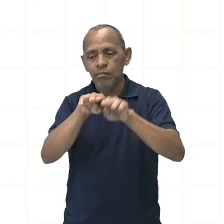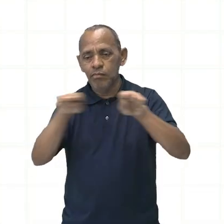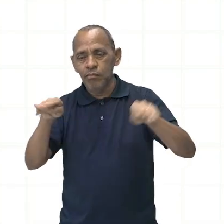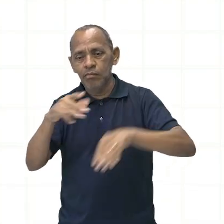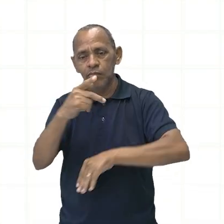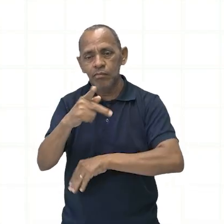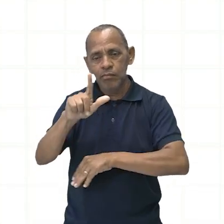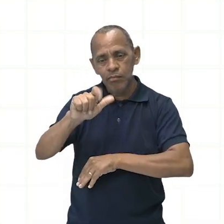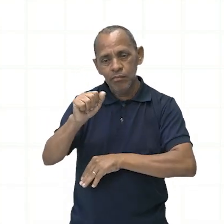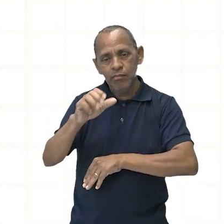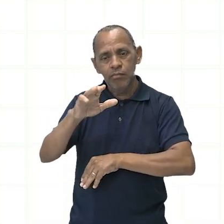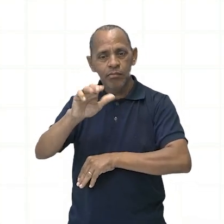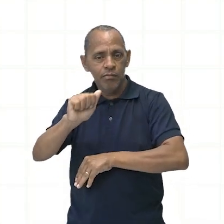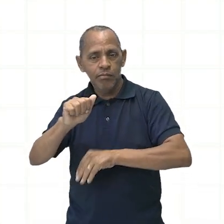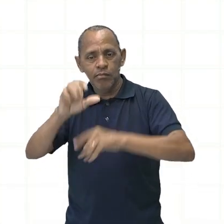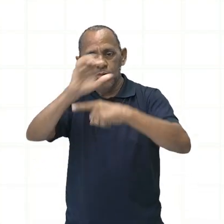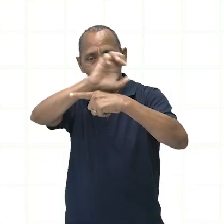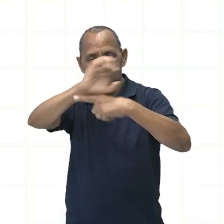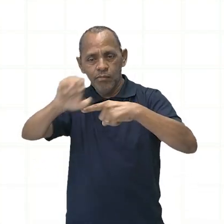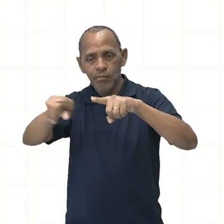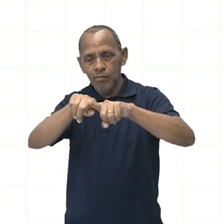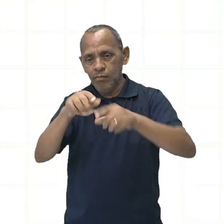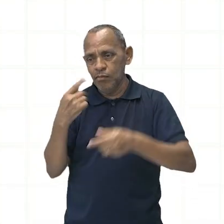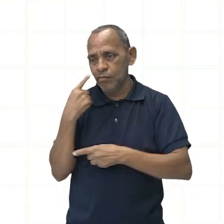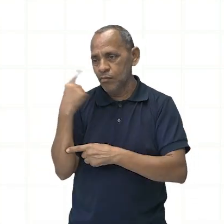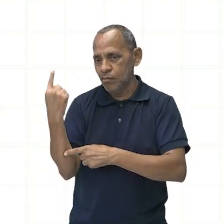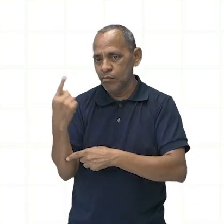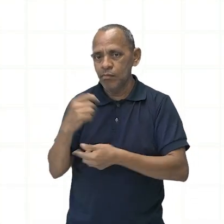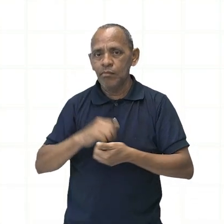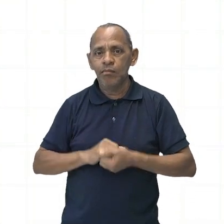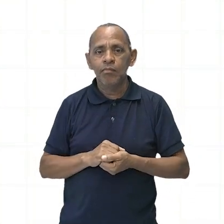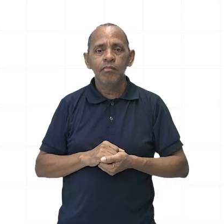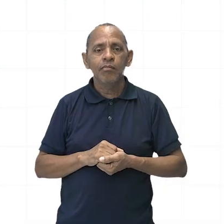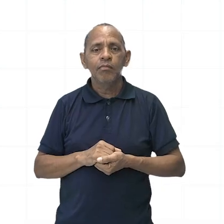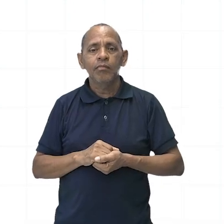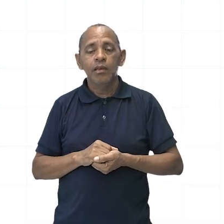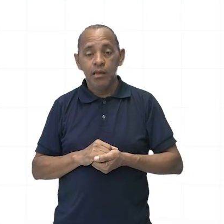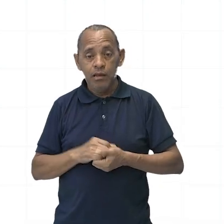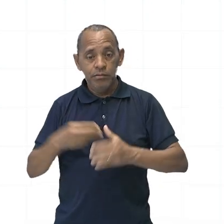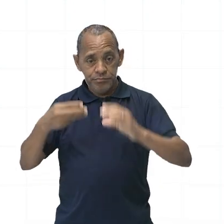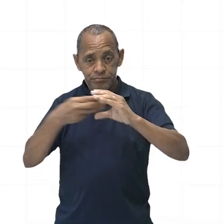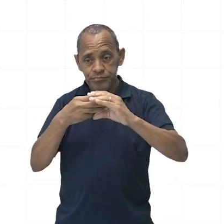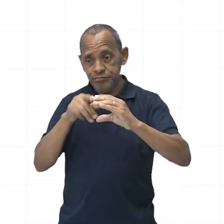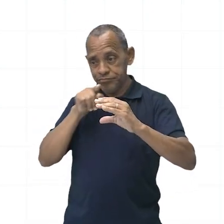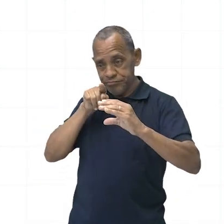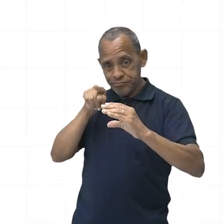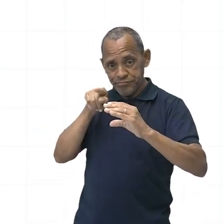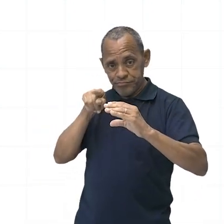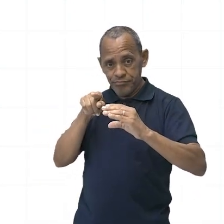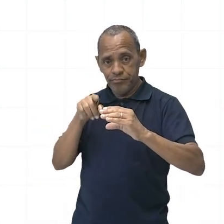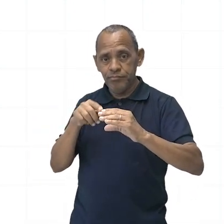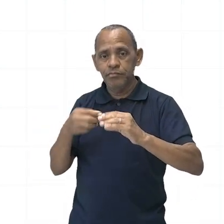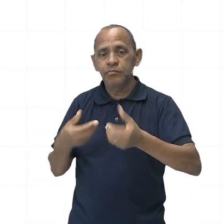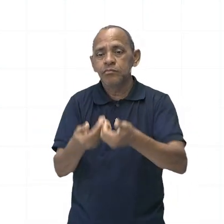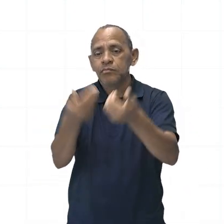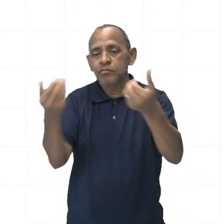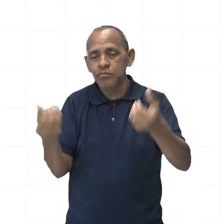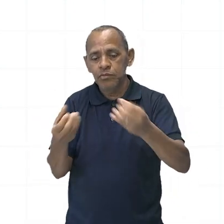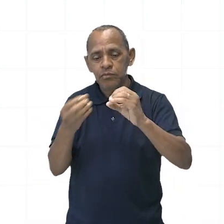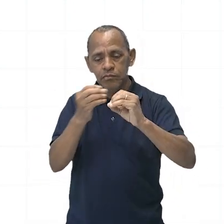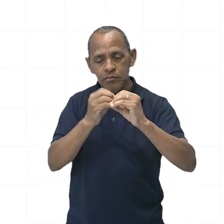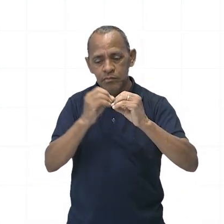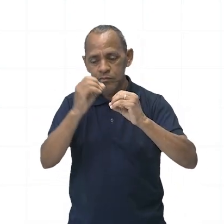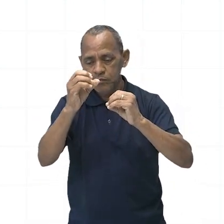placa equatorial. Bem, então nós vamos à nossa próxima fase dentro da metáfase 1, que é a telófase 1. Então, a